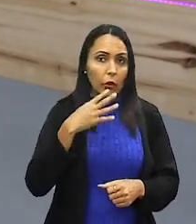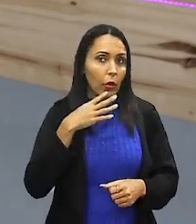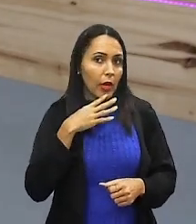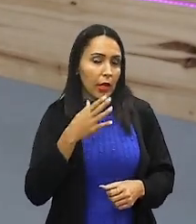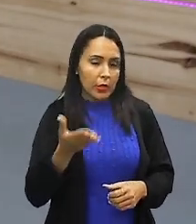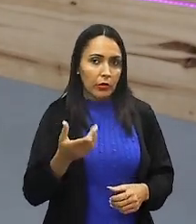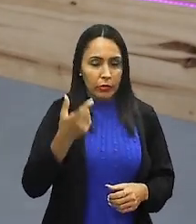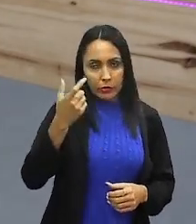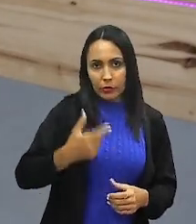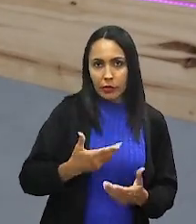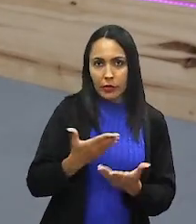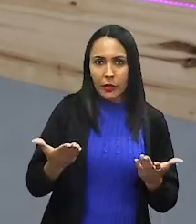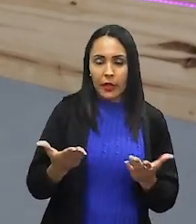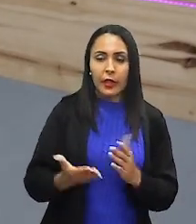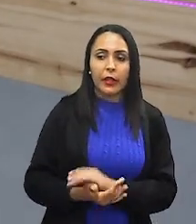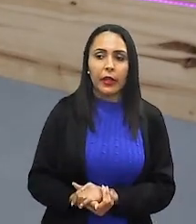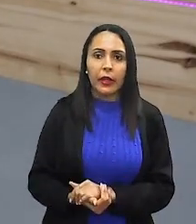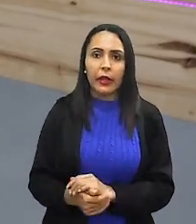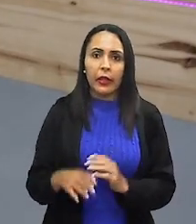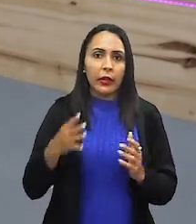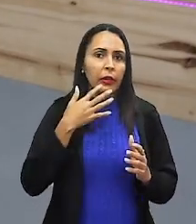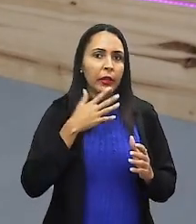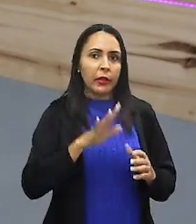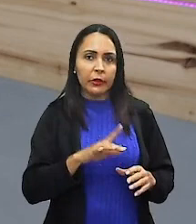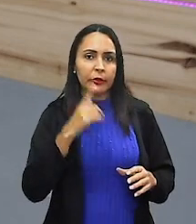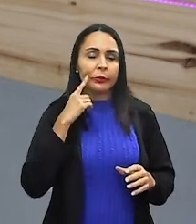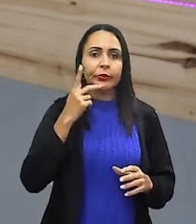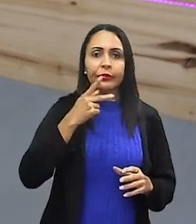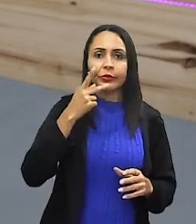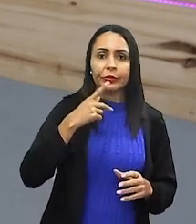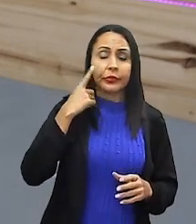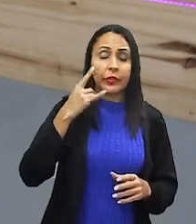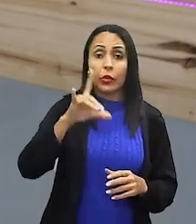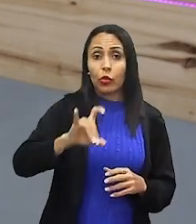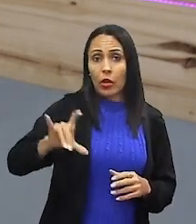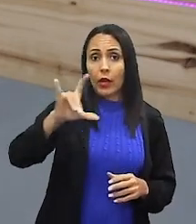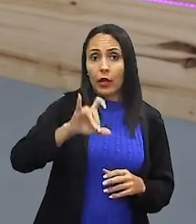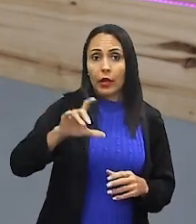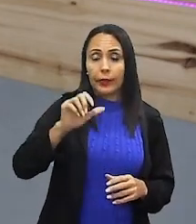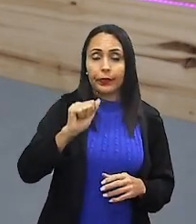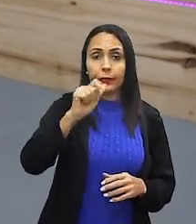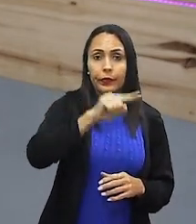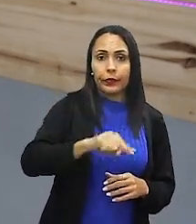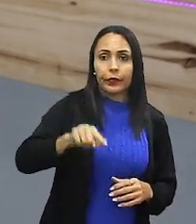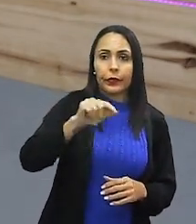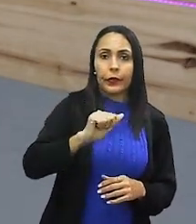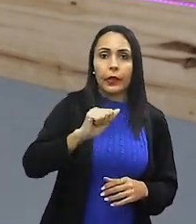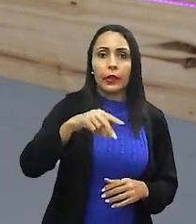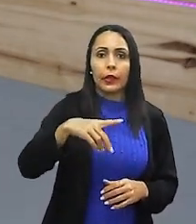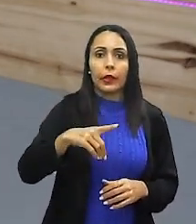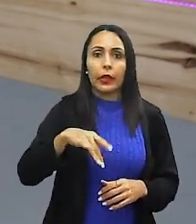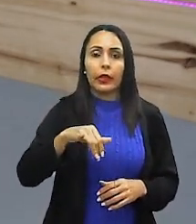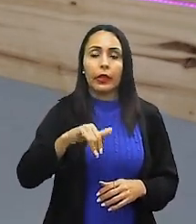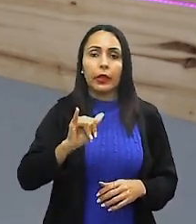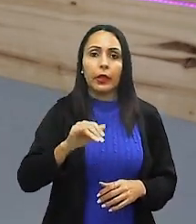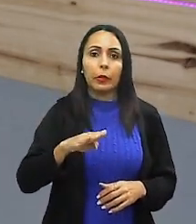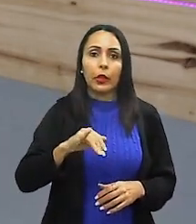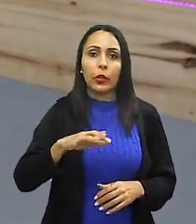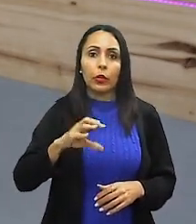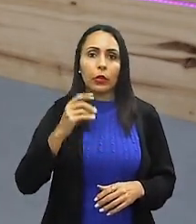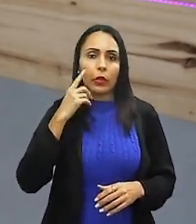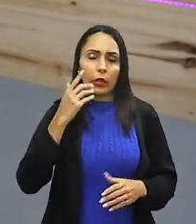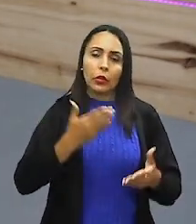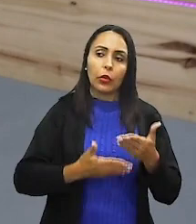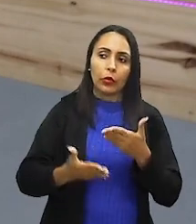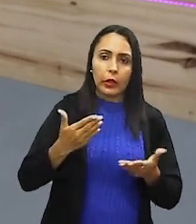anos, beleza? E assim, quem não me conhece, quer falar comigo, me procura lá no Instagram, @AndreiBio. Você bota lá, @AndreiBio, que a gente troca uma ideia.